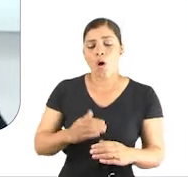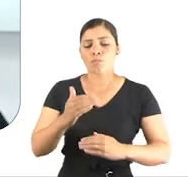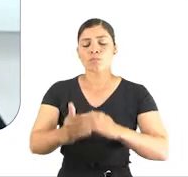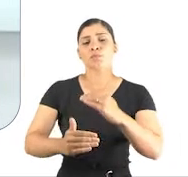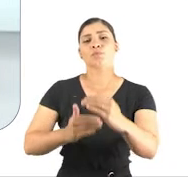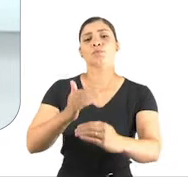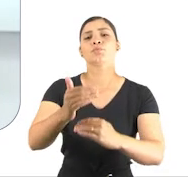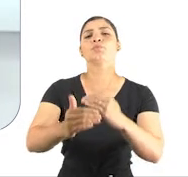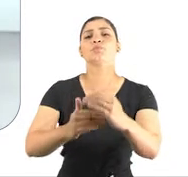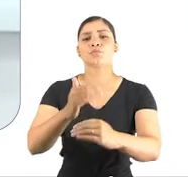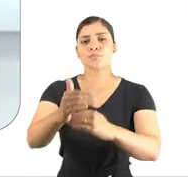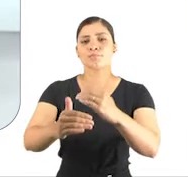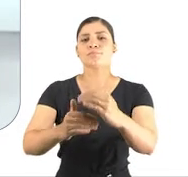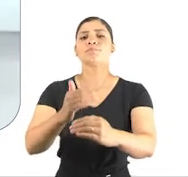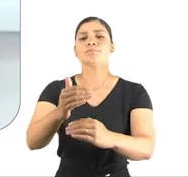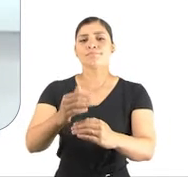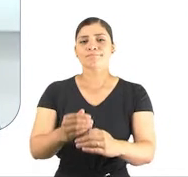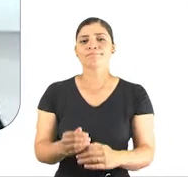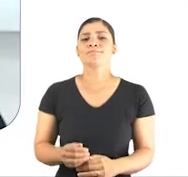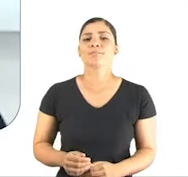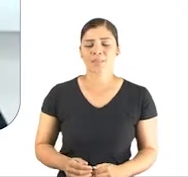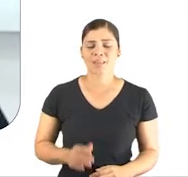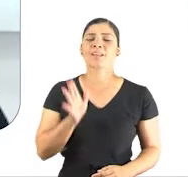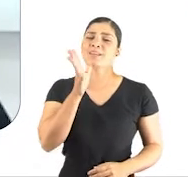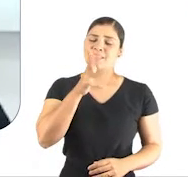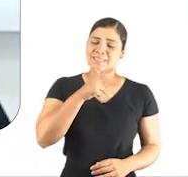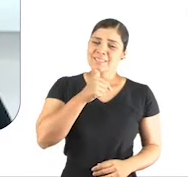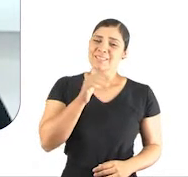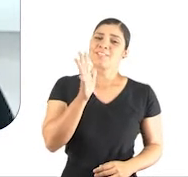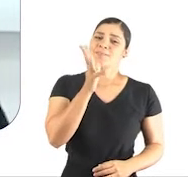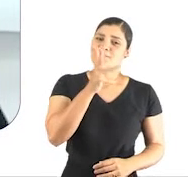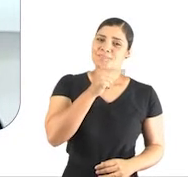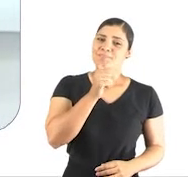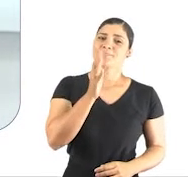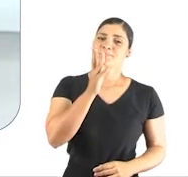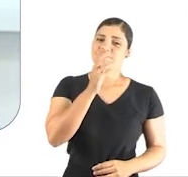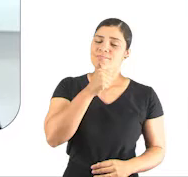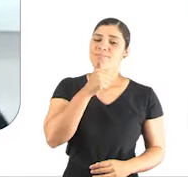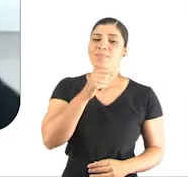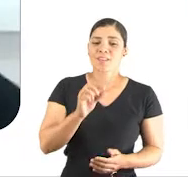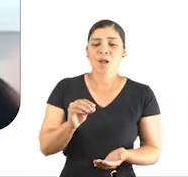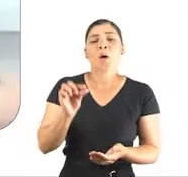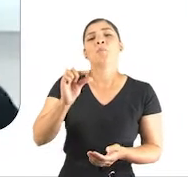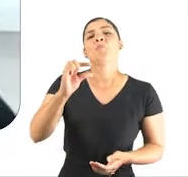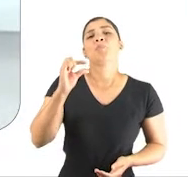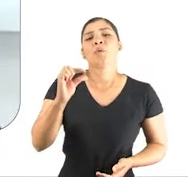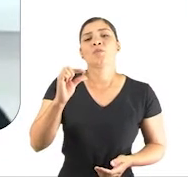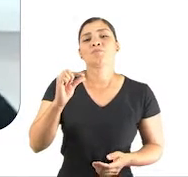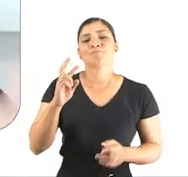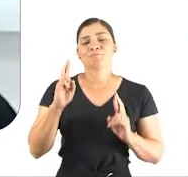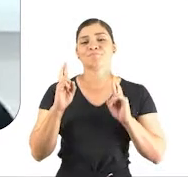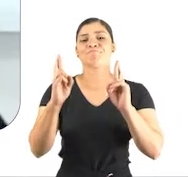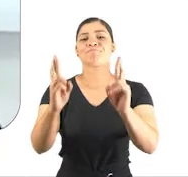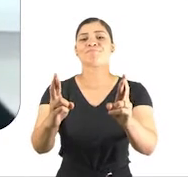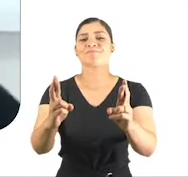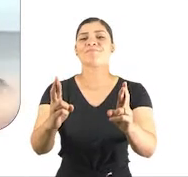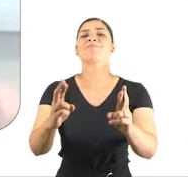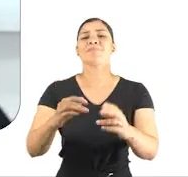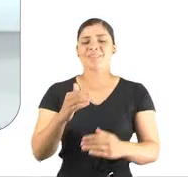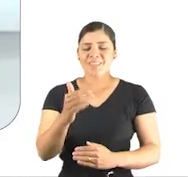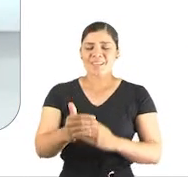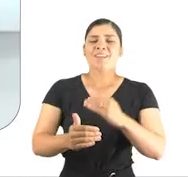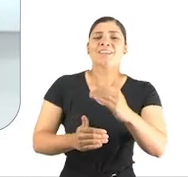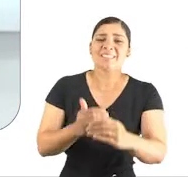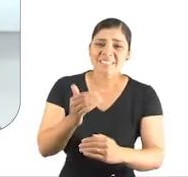ele gasta-se com ele muita energia. E às vezes para pouco resultado, porque ele é maçante, ele envolve